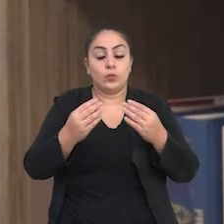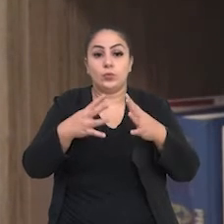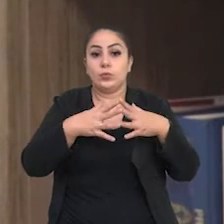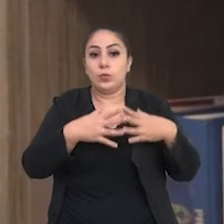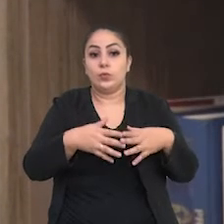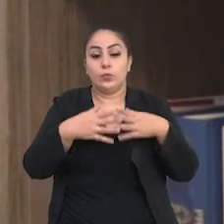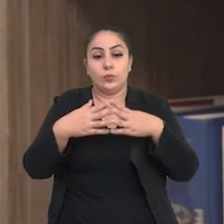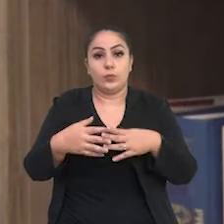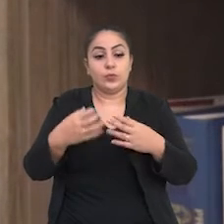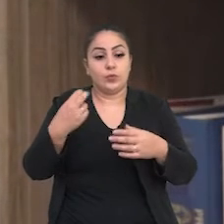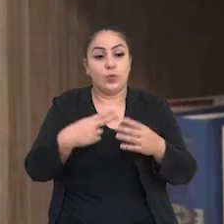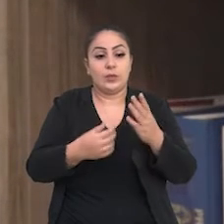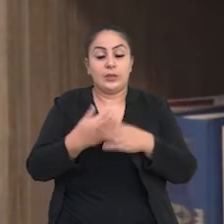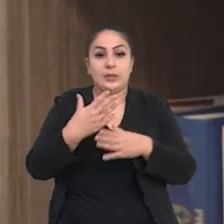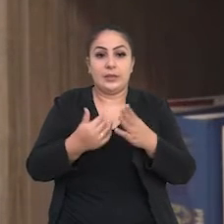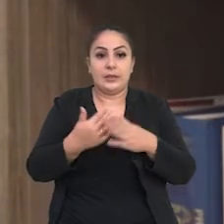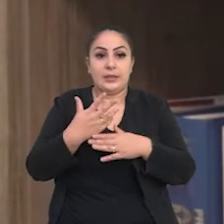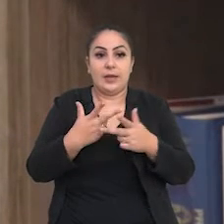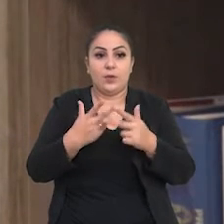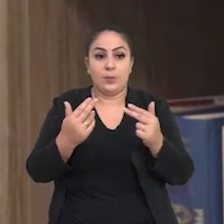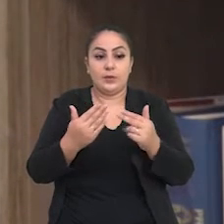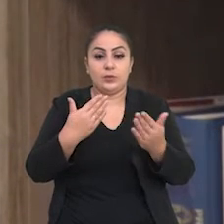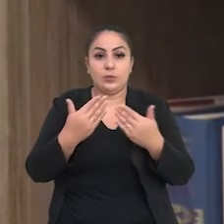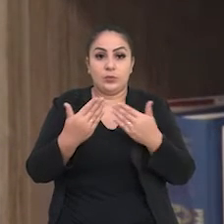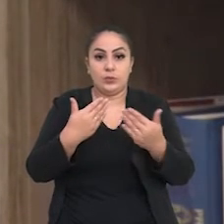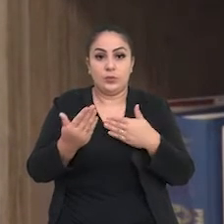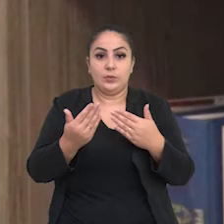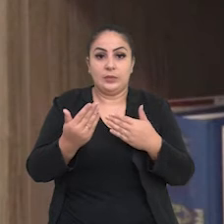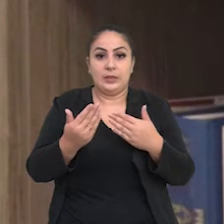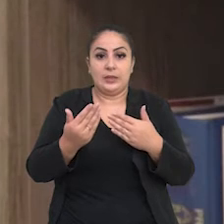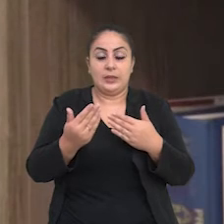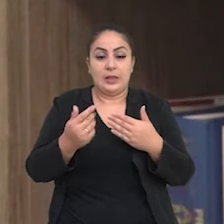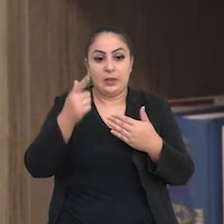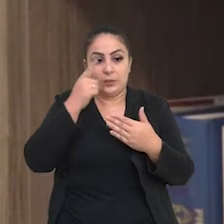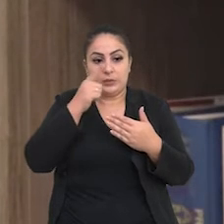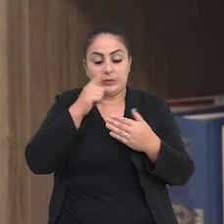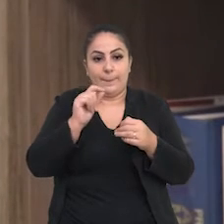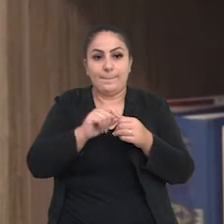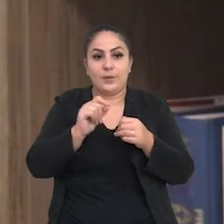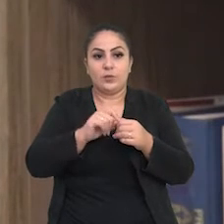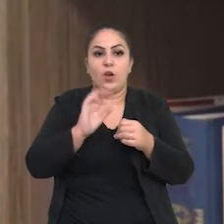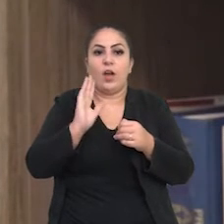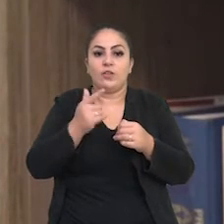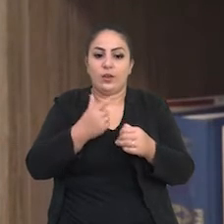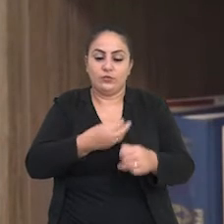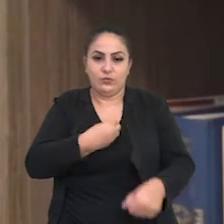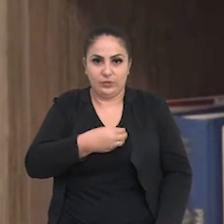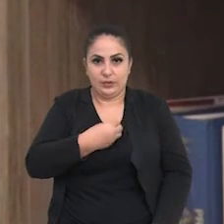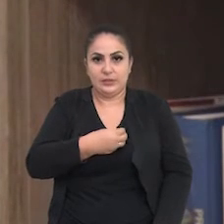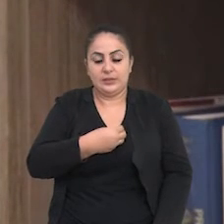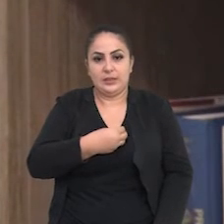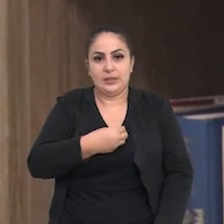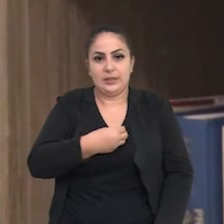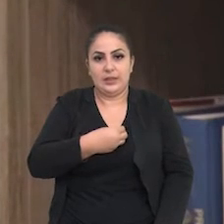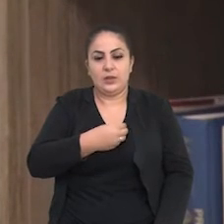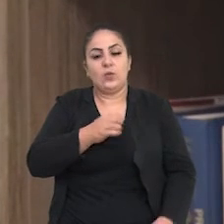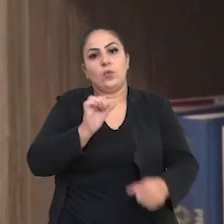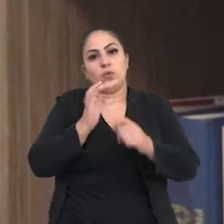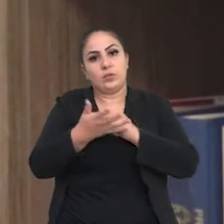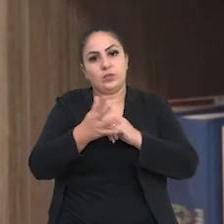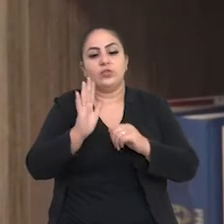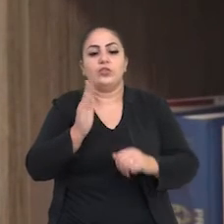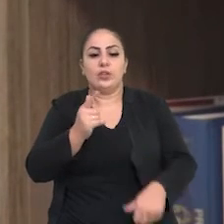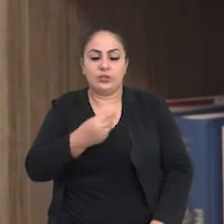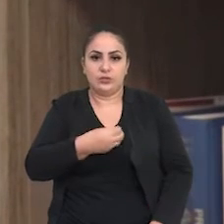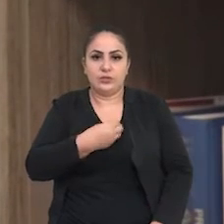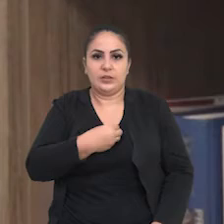muito confusa, o que gera algumas dúvidas, é para aquelas pessoas que já tiveram a